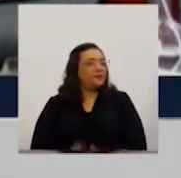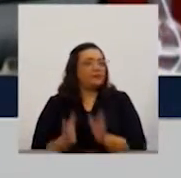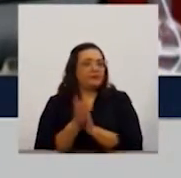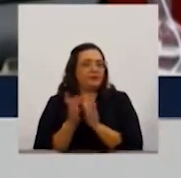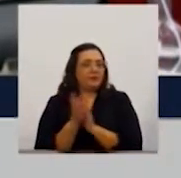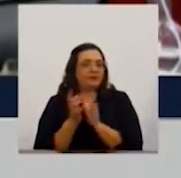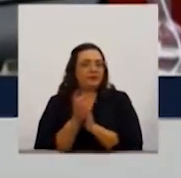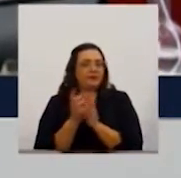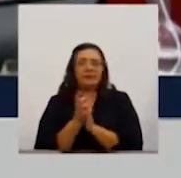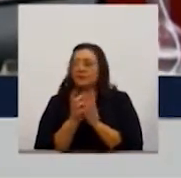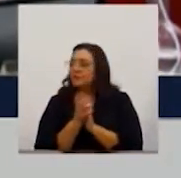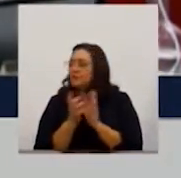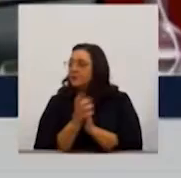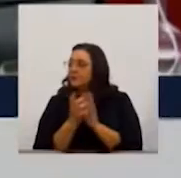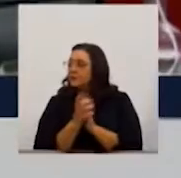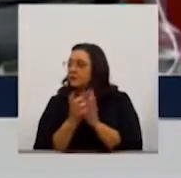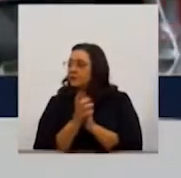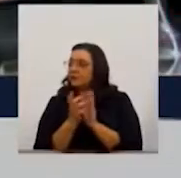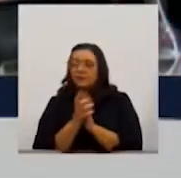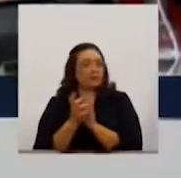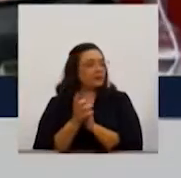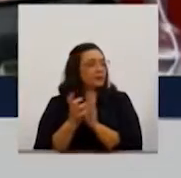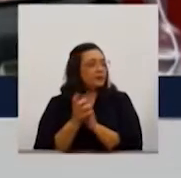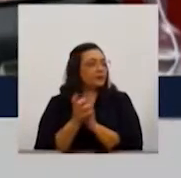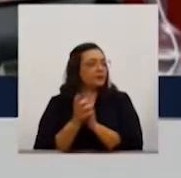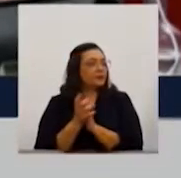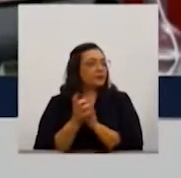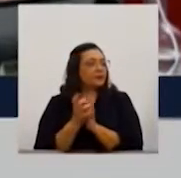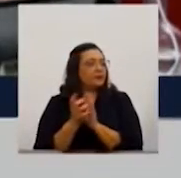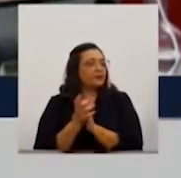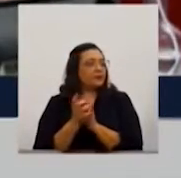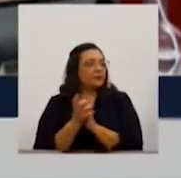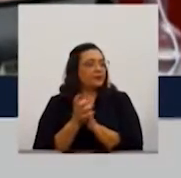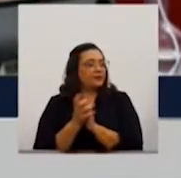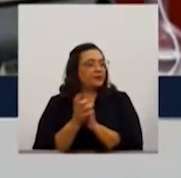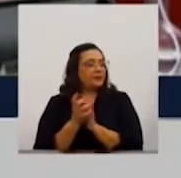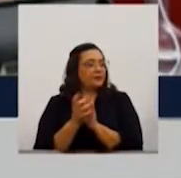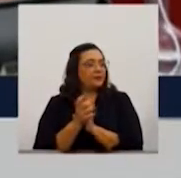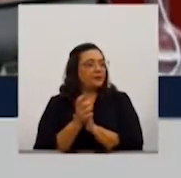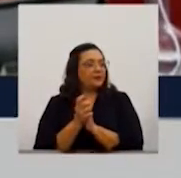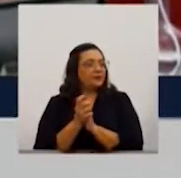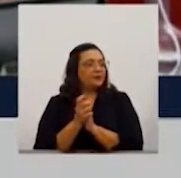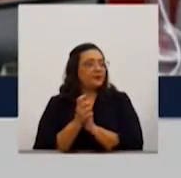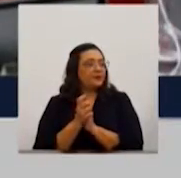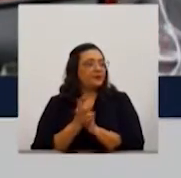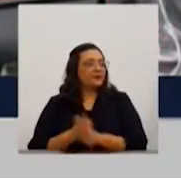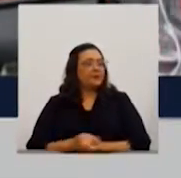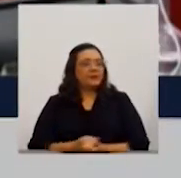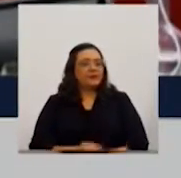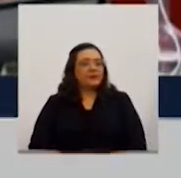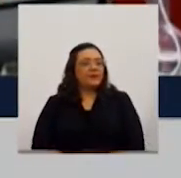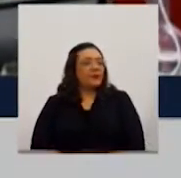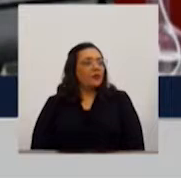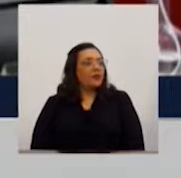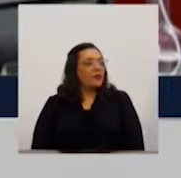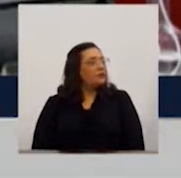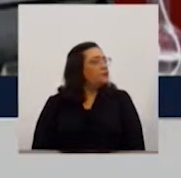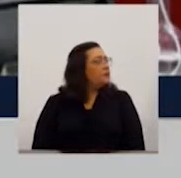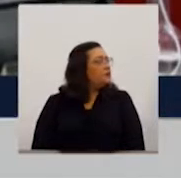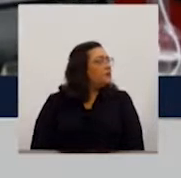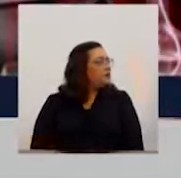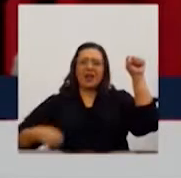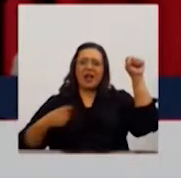de respirar após o engasgamento. Autor da homenagem, Valdecir Liu, destacou o heroísmo e a competência dos policiais